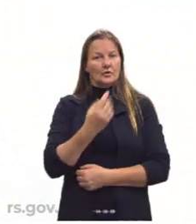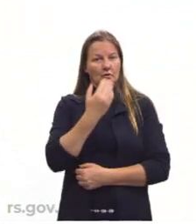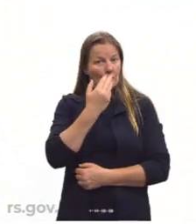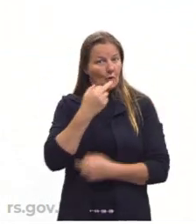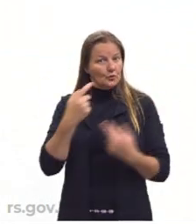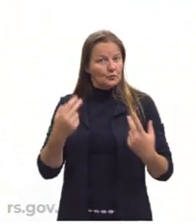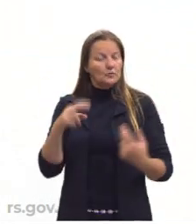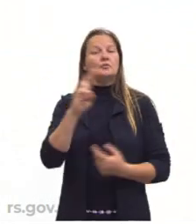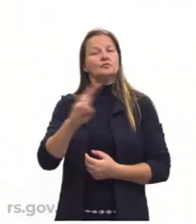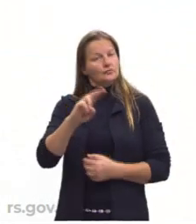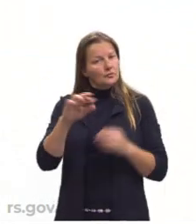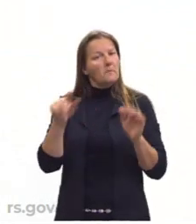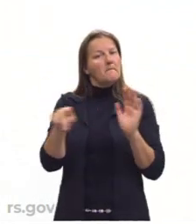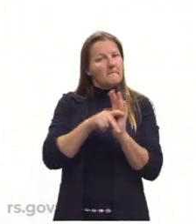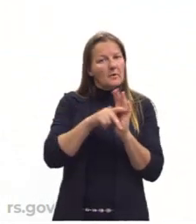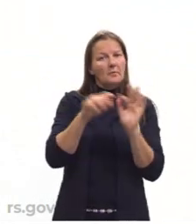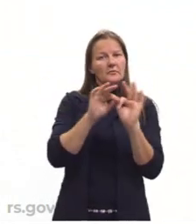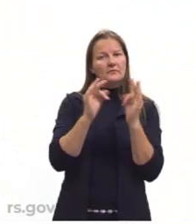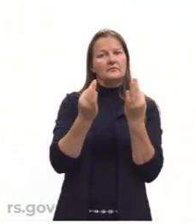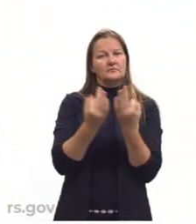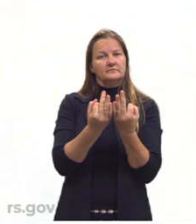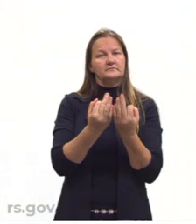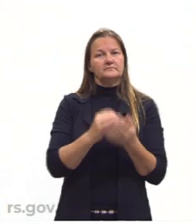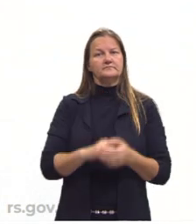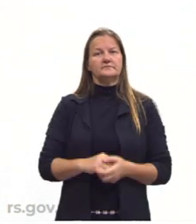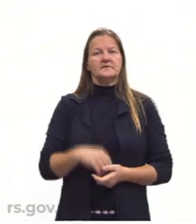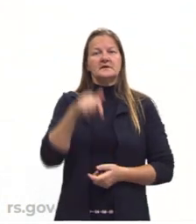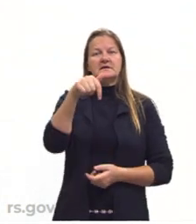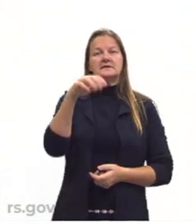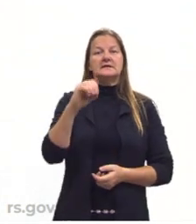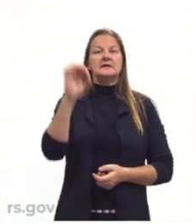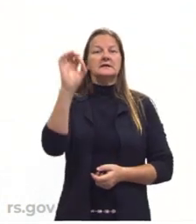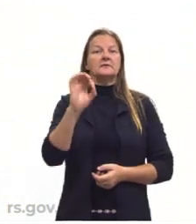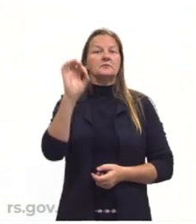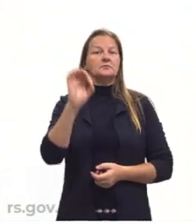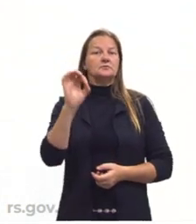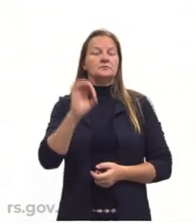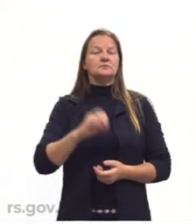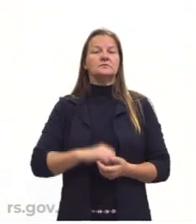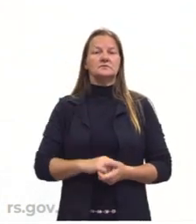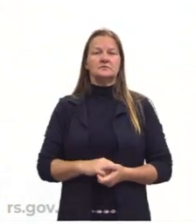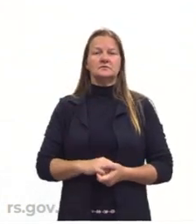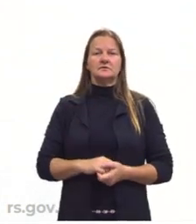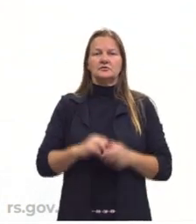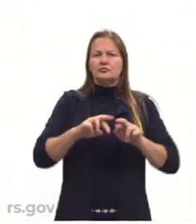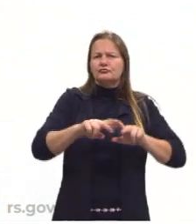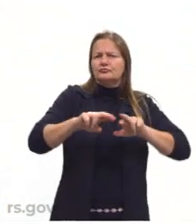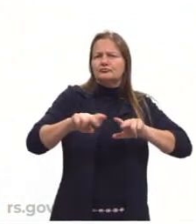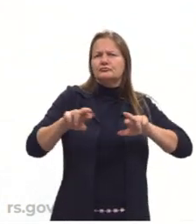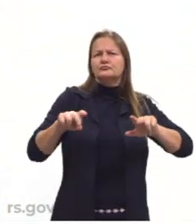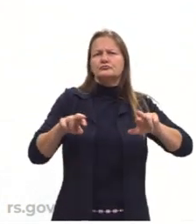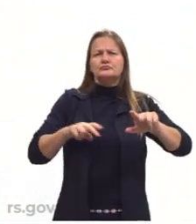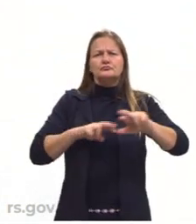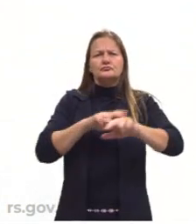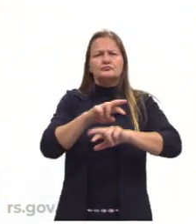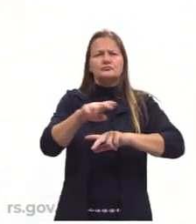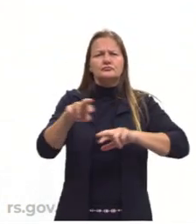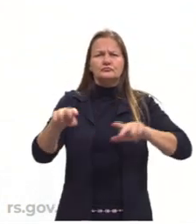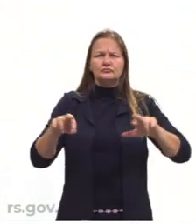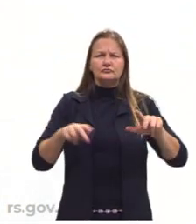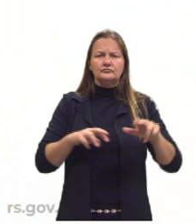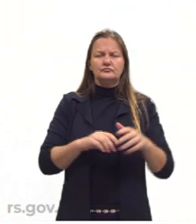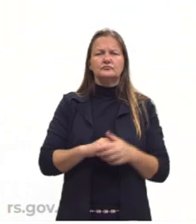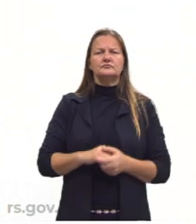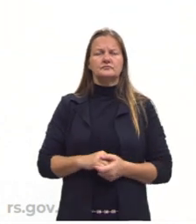tá são oriundos dessa Agricultura Familiar dessa agricultura então de Poli vá e nem de